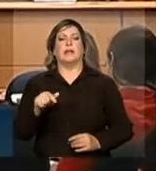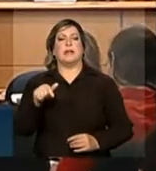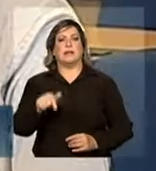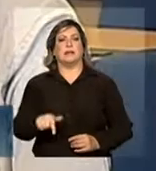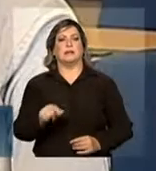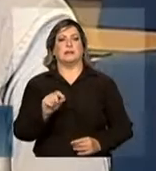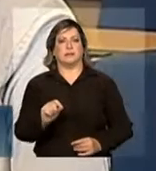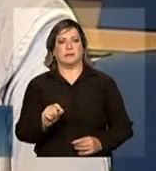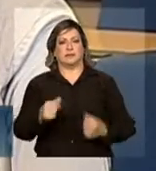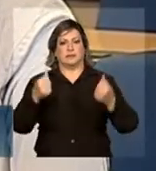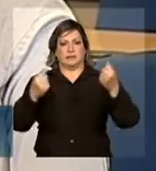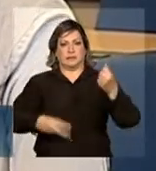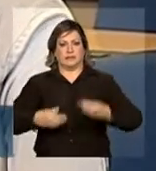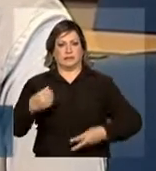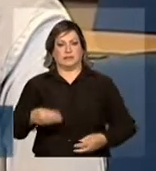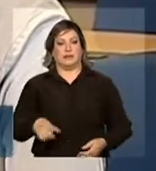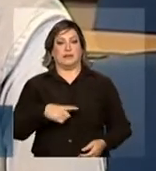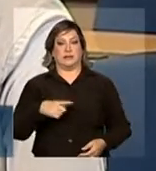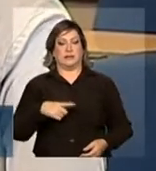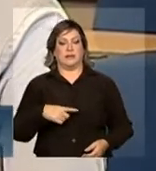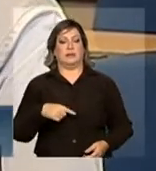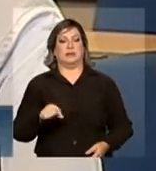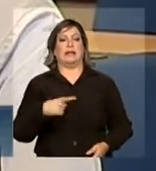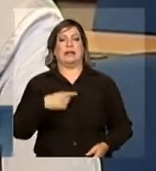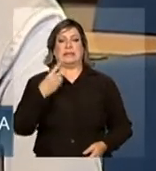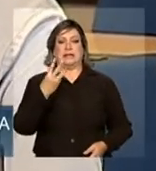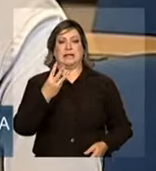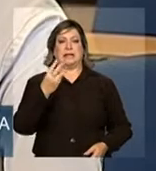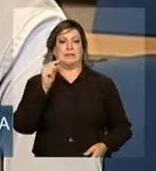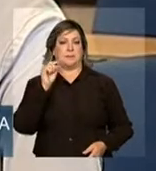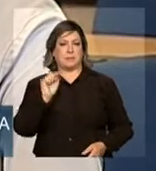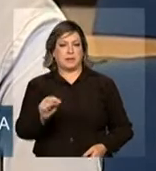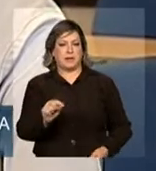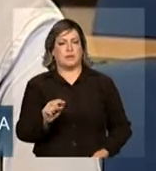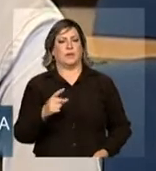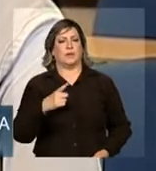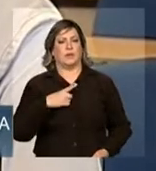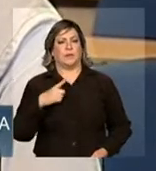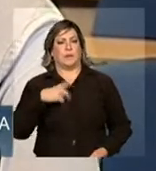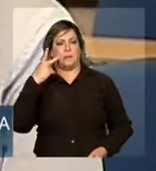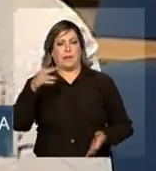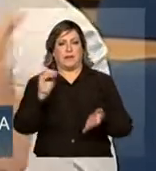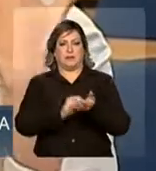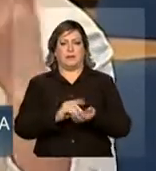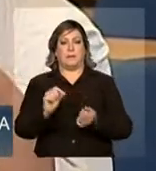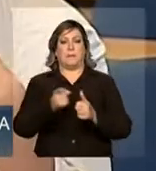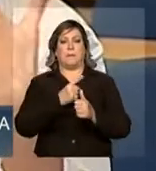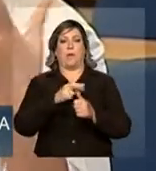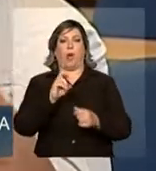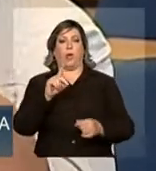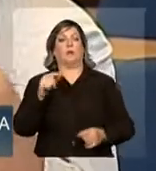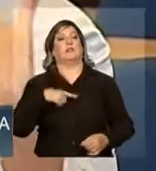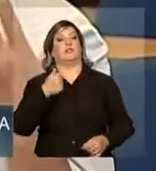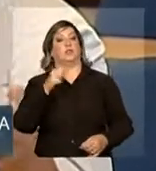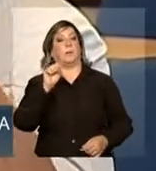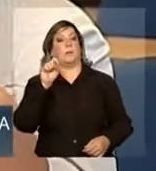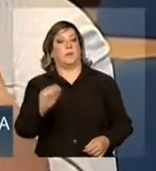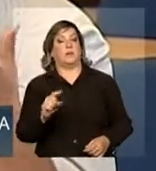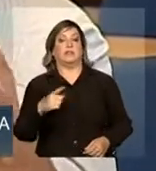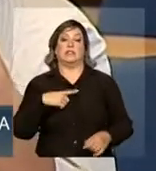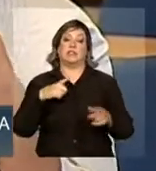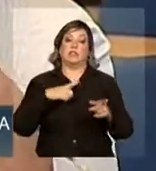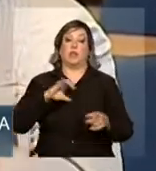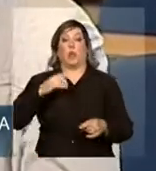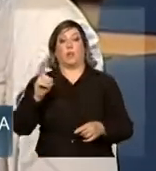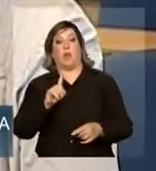aí 3.000 pré-inscrições né no primeira rodada a gente teve 18.000 tinha aquela discussão se tinha ou não